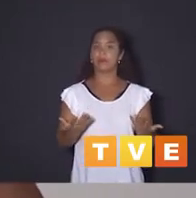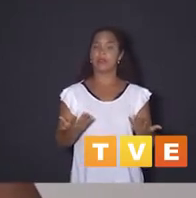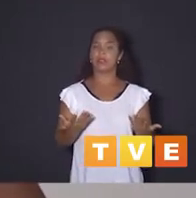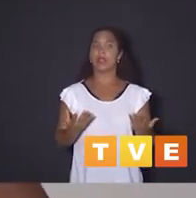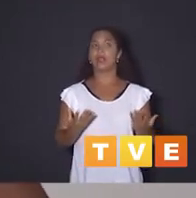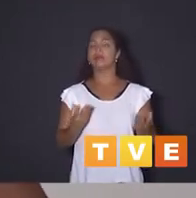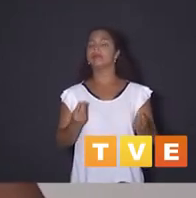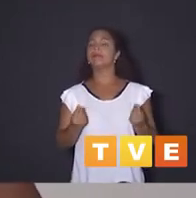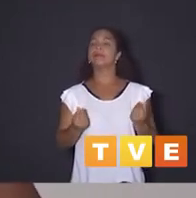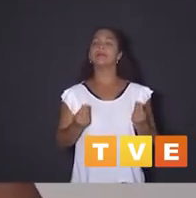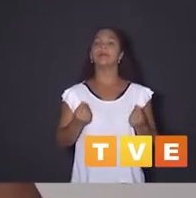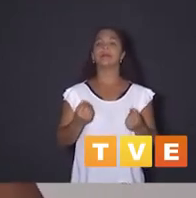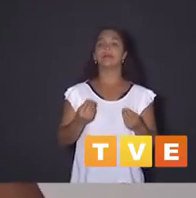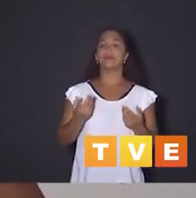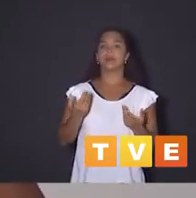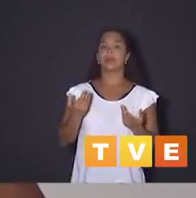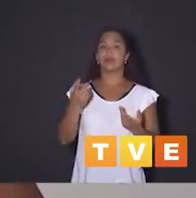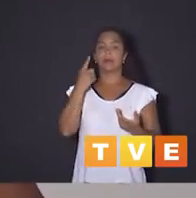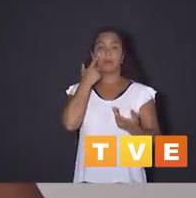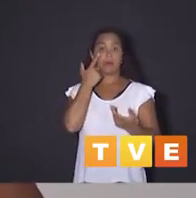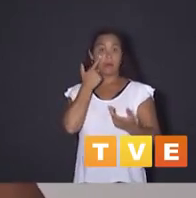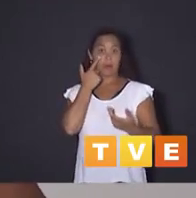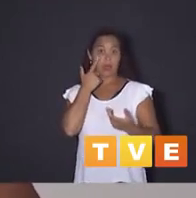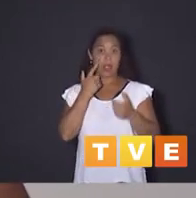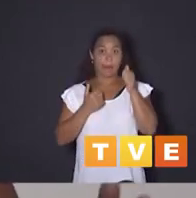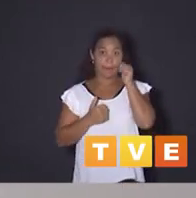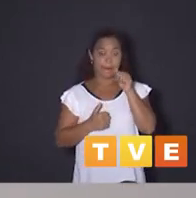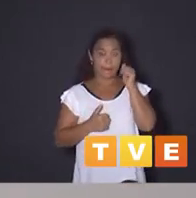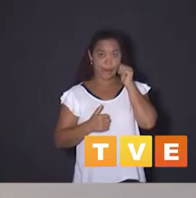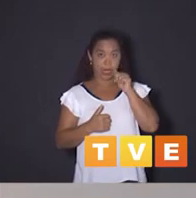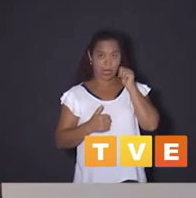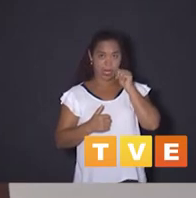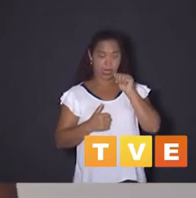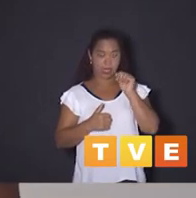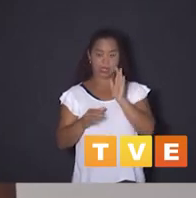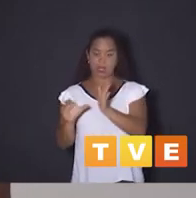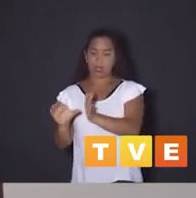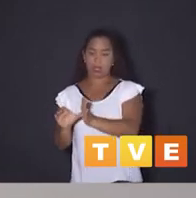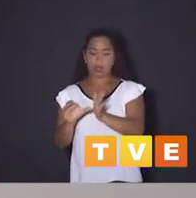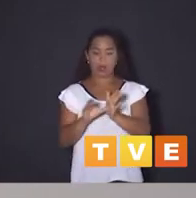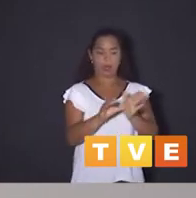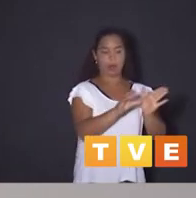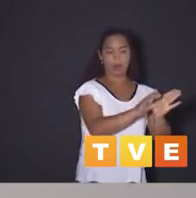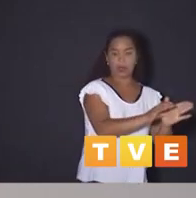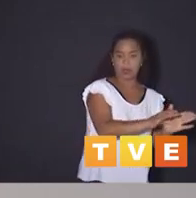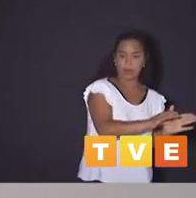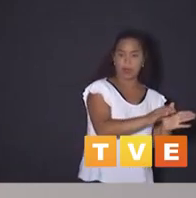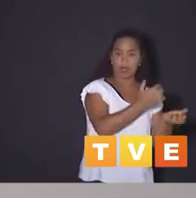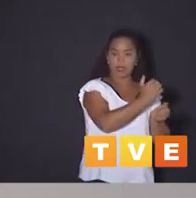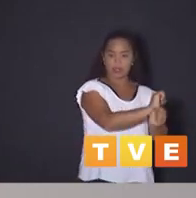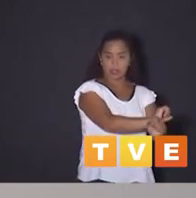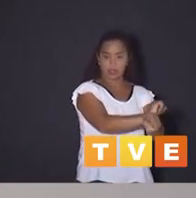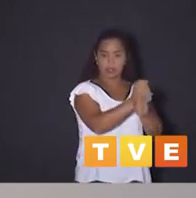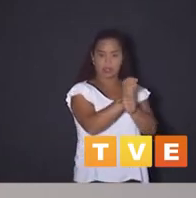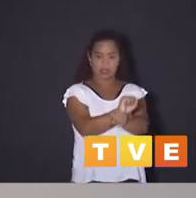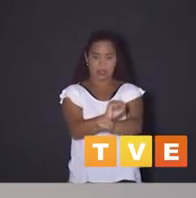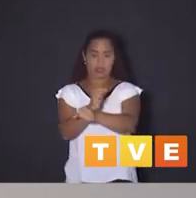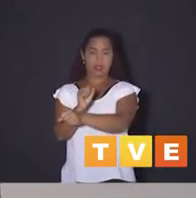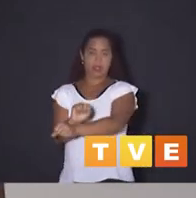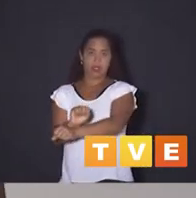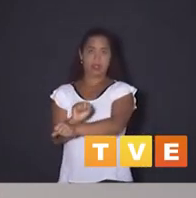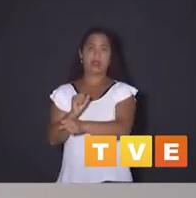uma uma interlocução com meninas de três comunidades quilombolas do recôncavo santo antônio do